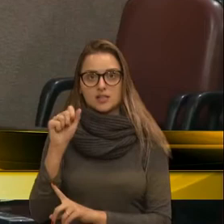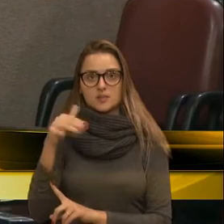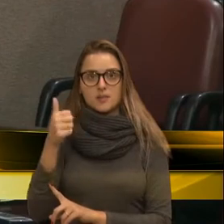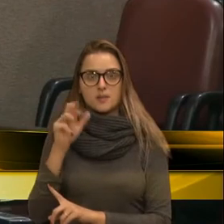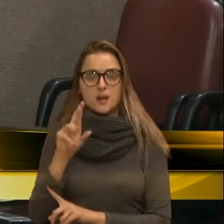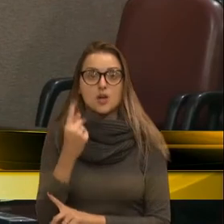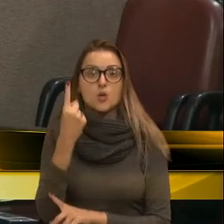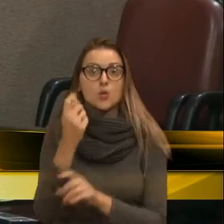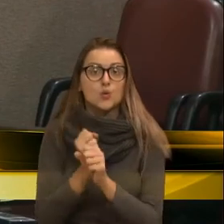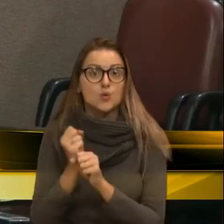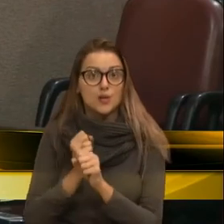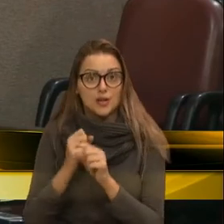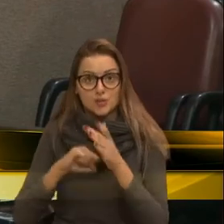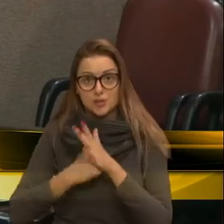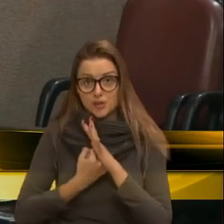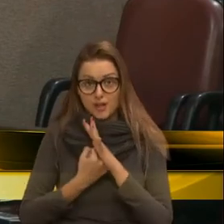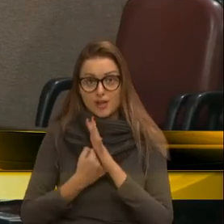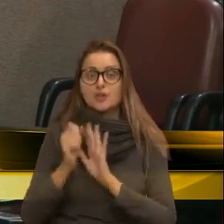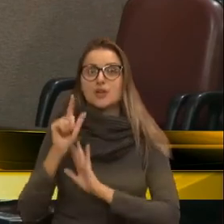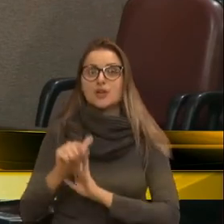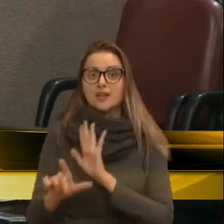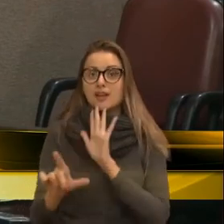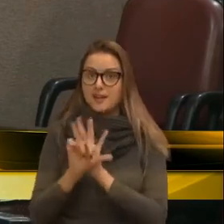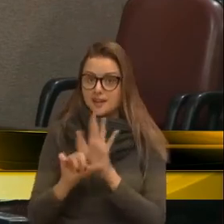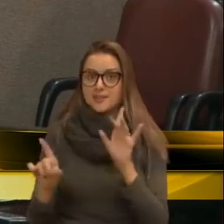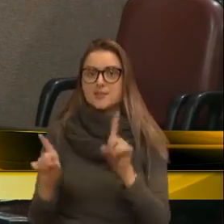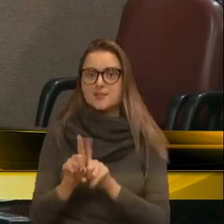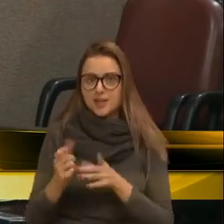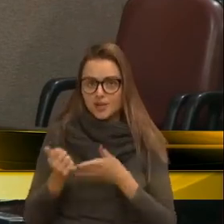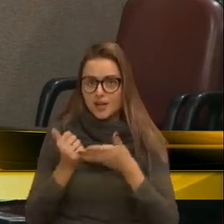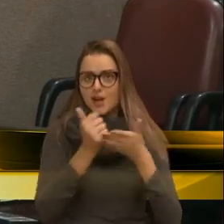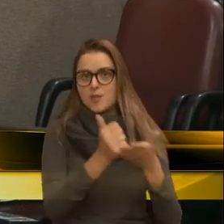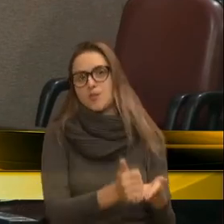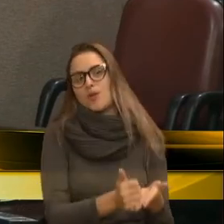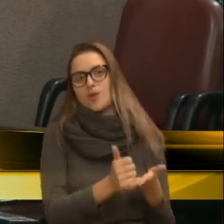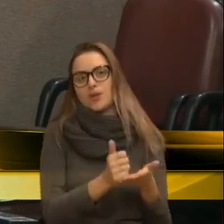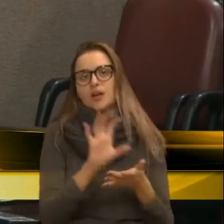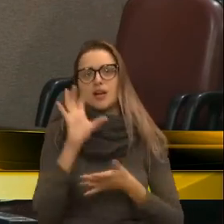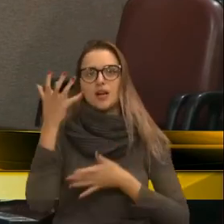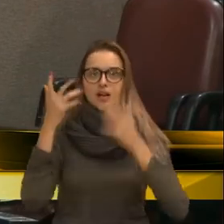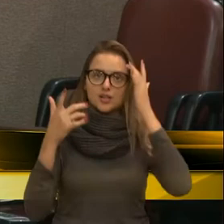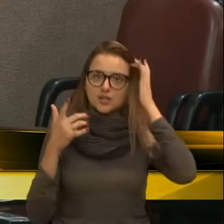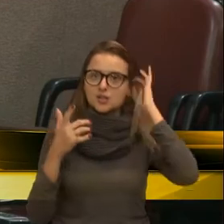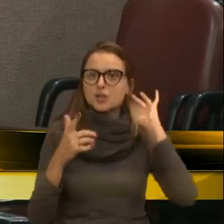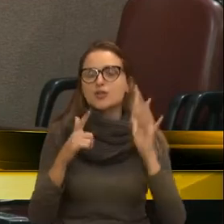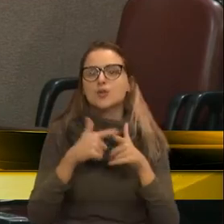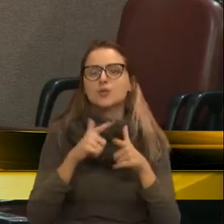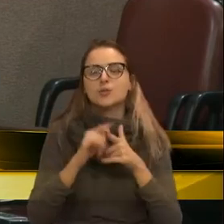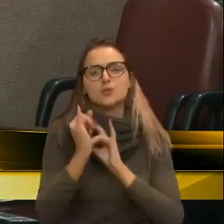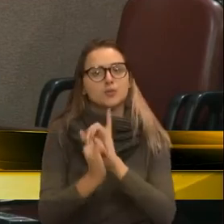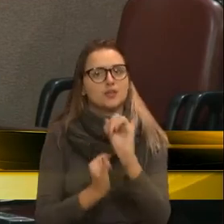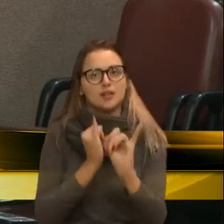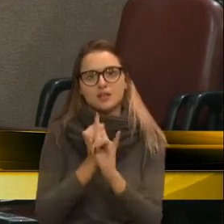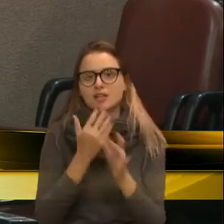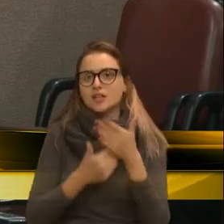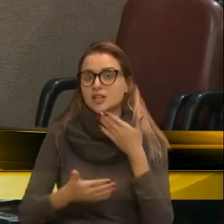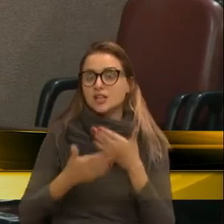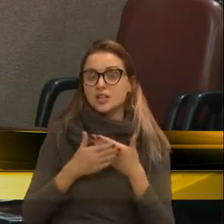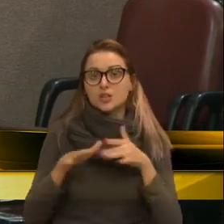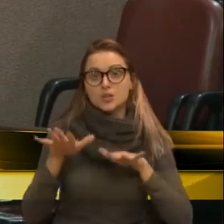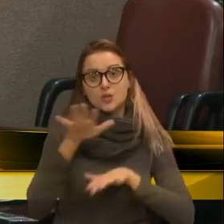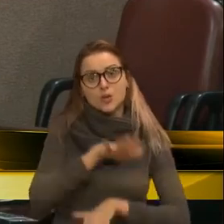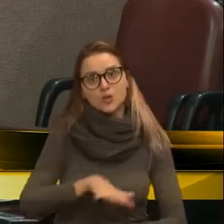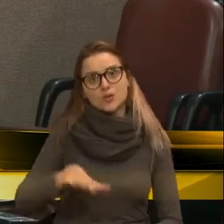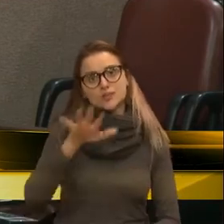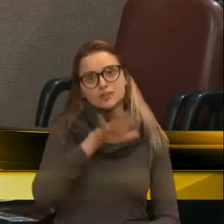vereador Périco, 1 ano, e que esta lei também vai ajudar o município a resolver o problema da internet em todos os recantos da região